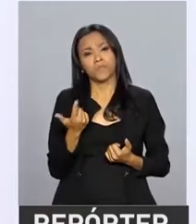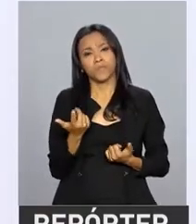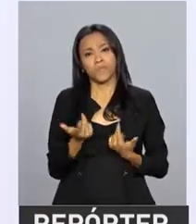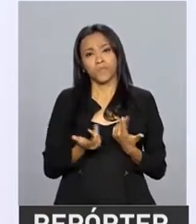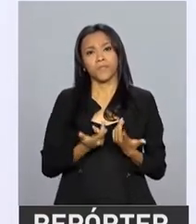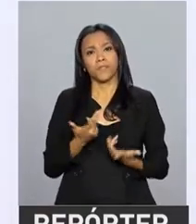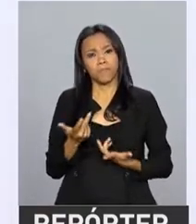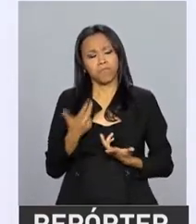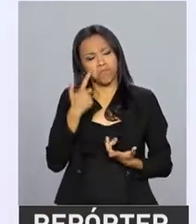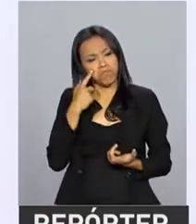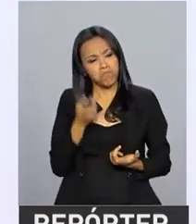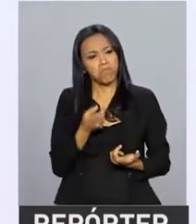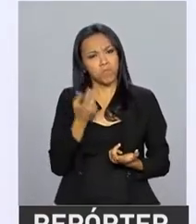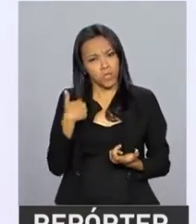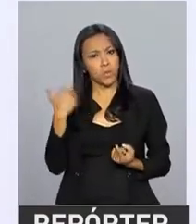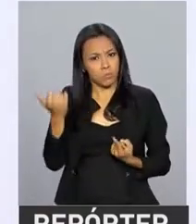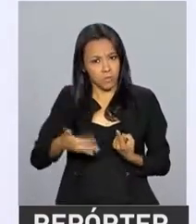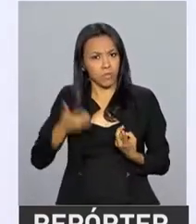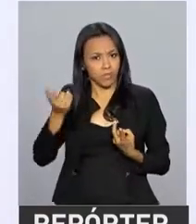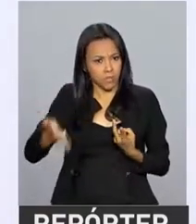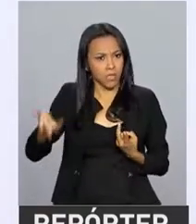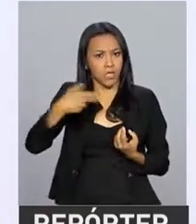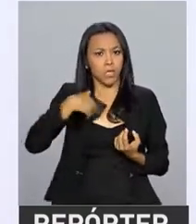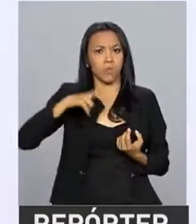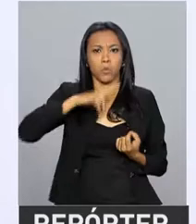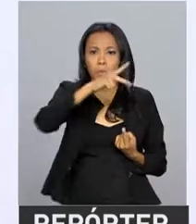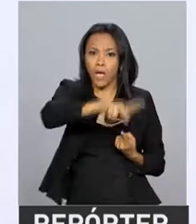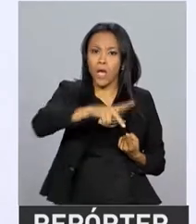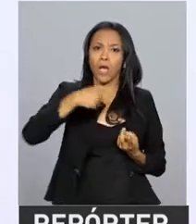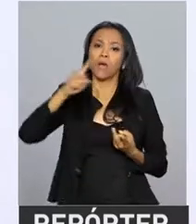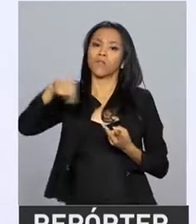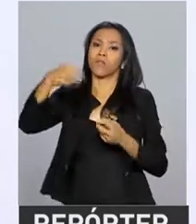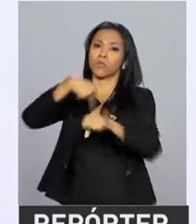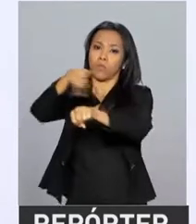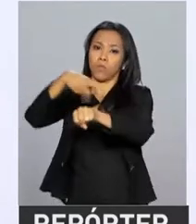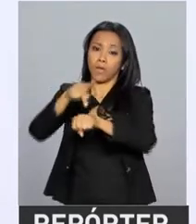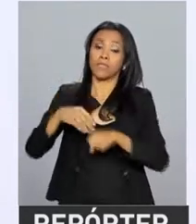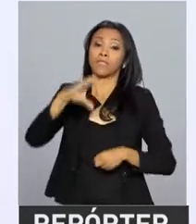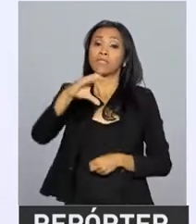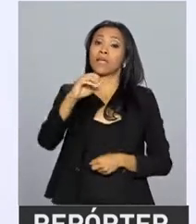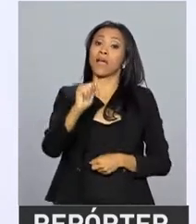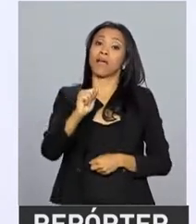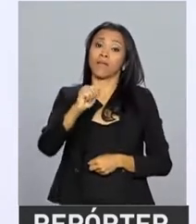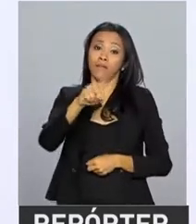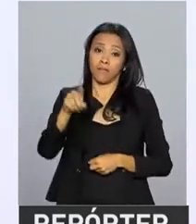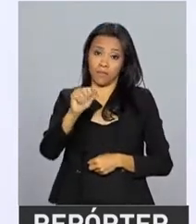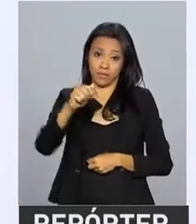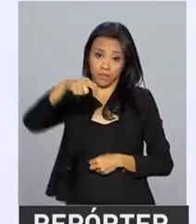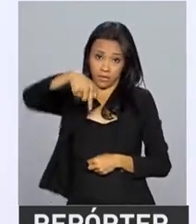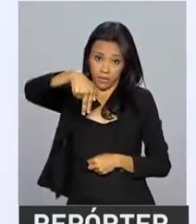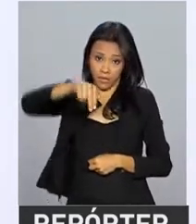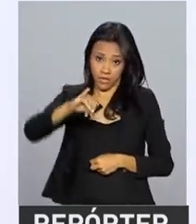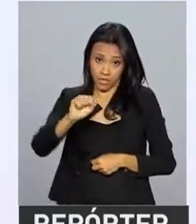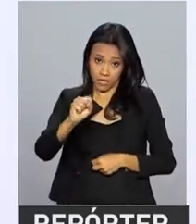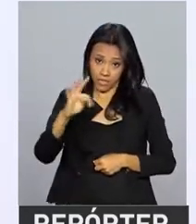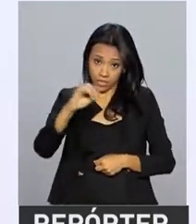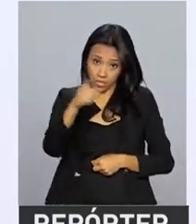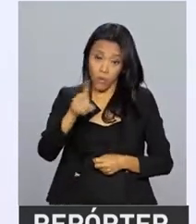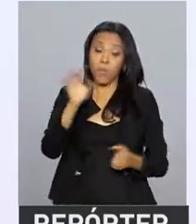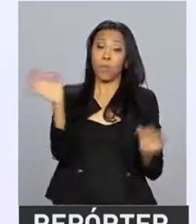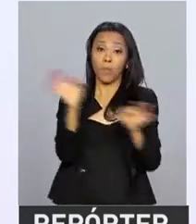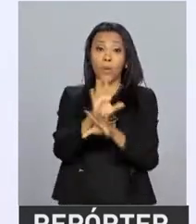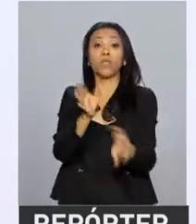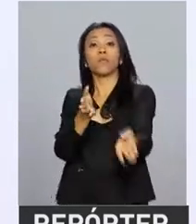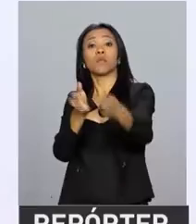esses fatos, né, que eu estou relatando em Portugal, no Cazaquistão, e depois na China, só para completar essa historinha, na China, logo que eu